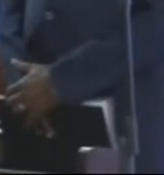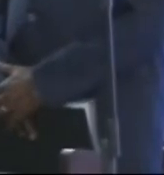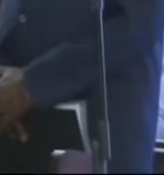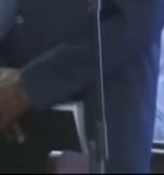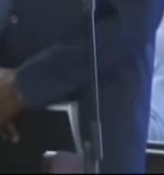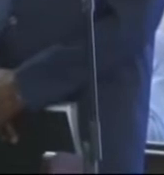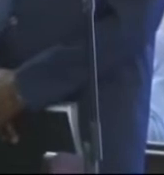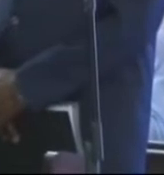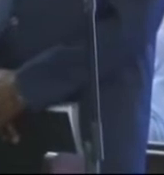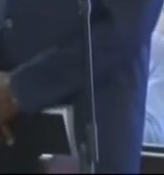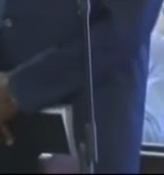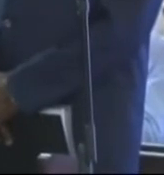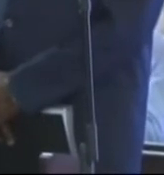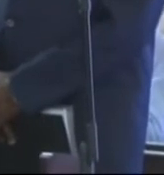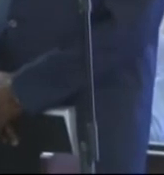Senhor